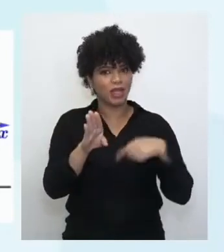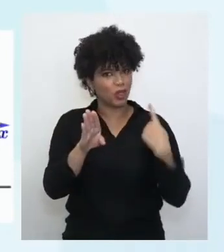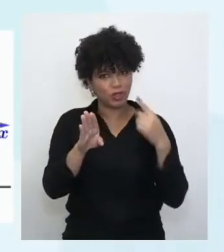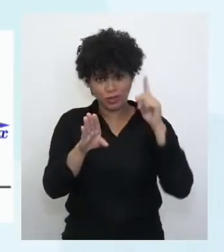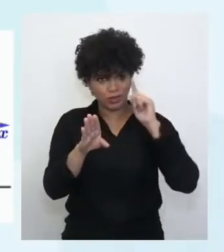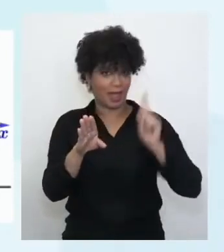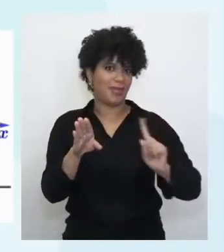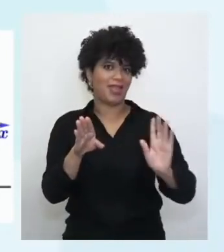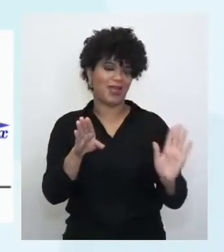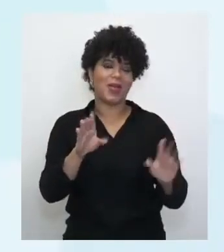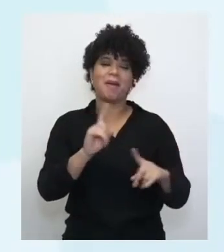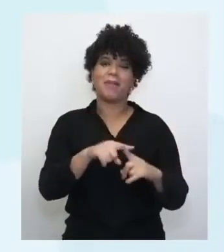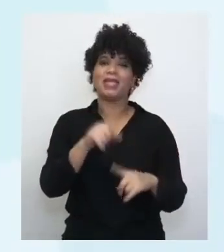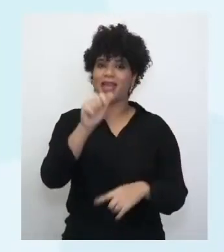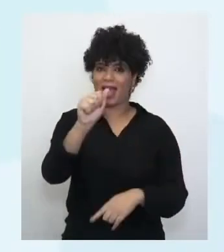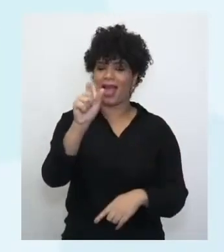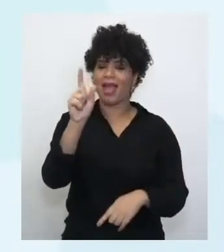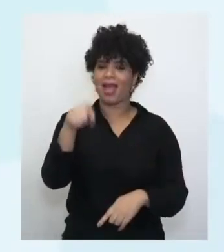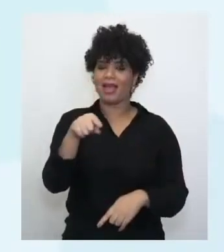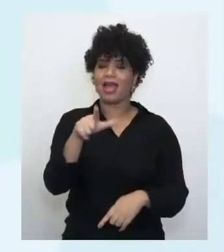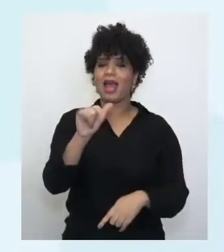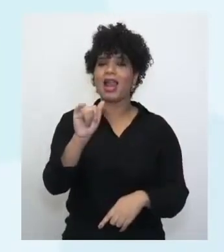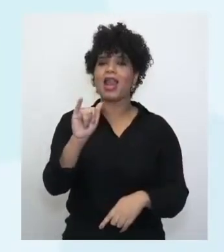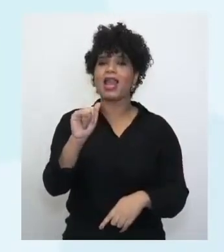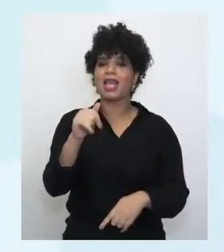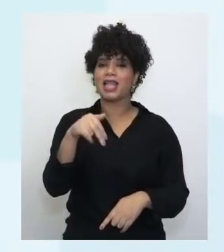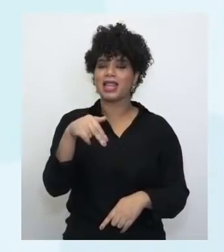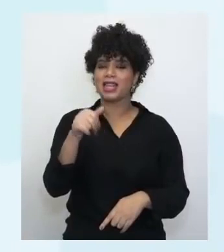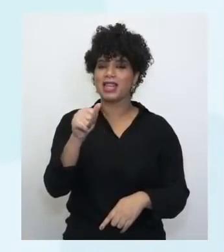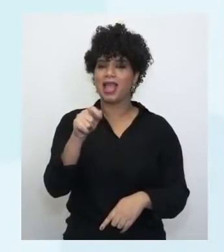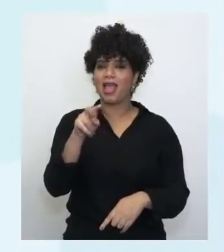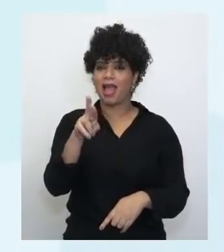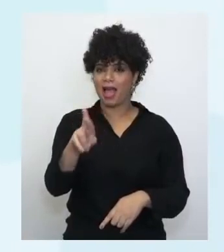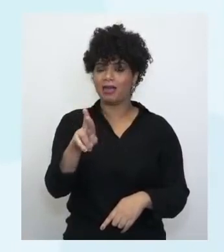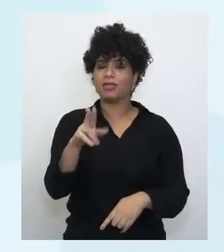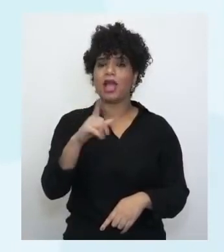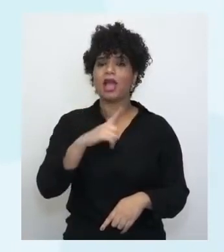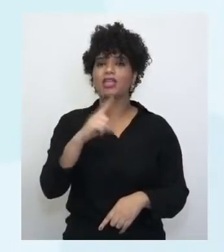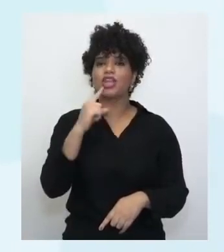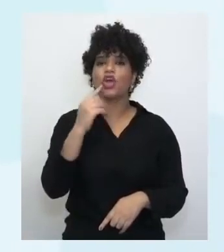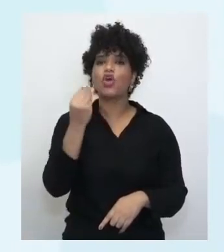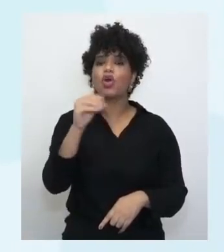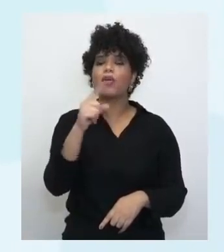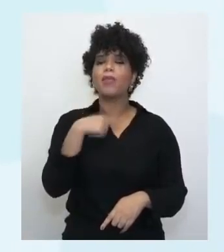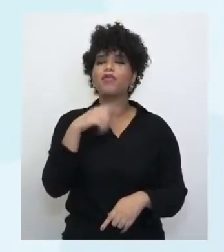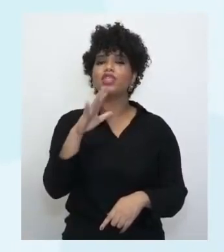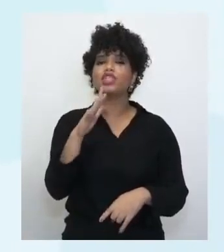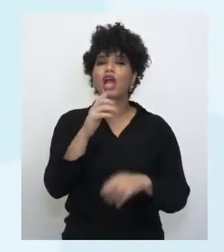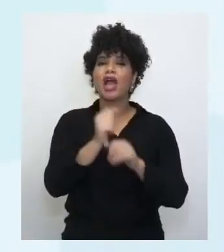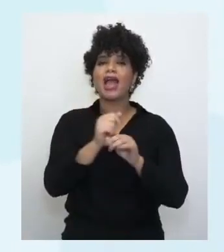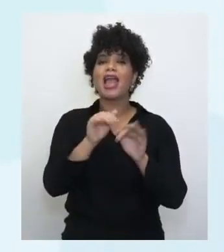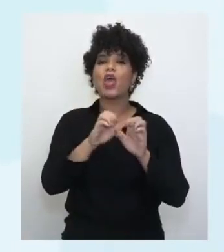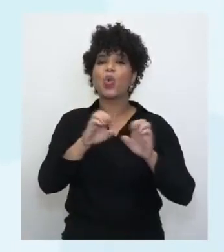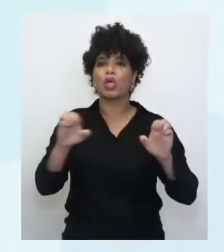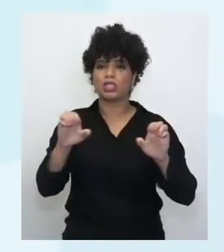né? Mas a A é a nossa linear. Então, a resposta é a linear. E eu coloquei aqui para você a equação. Essa minha reta representa